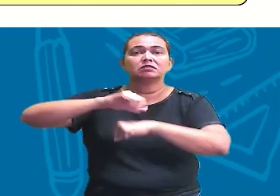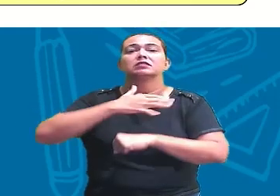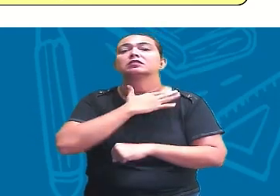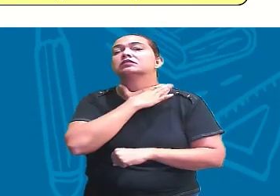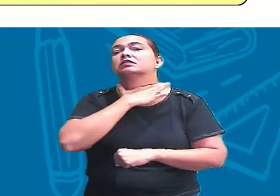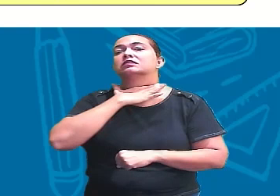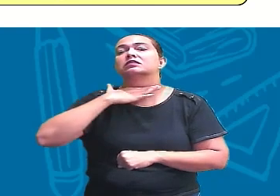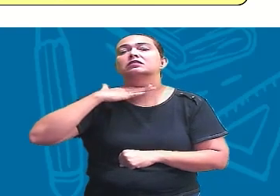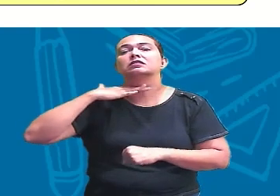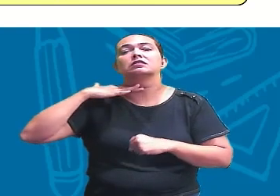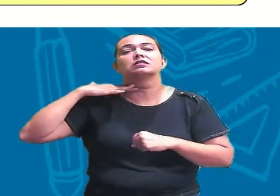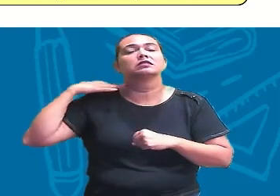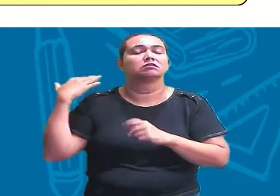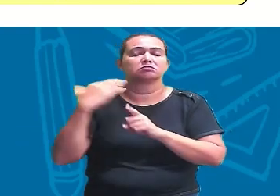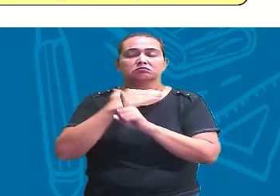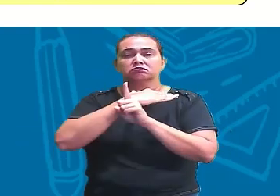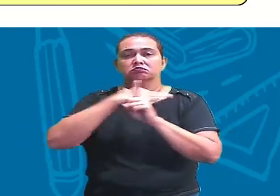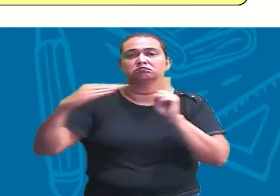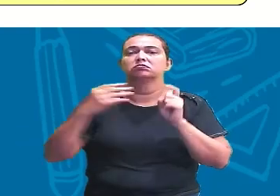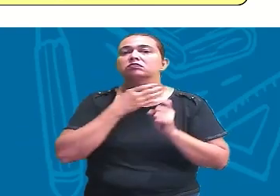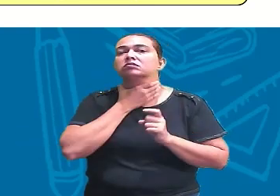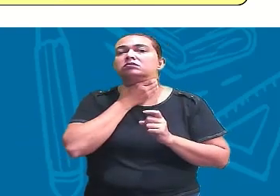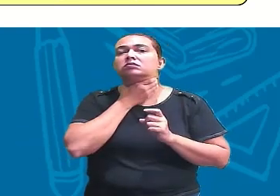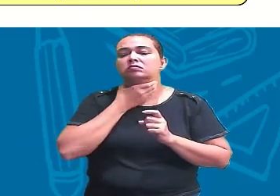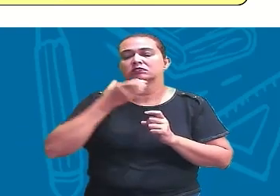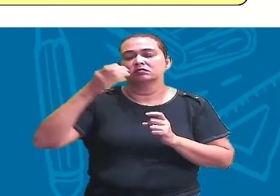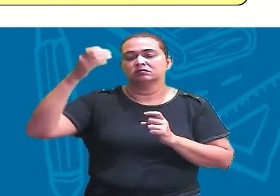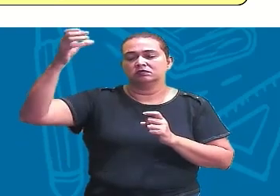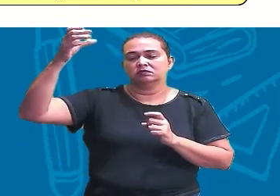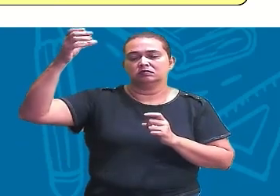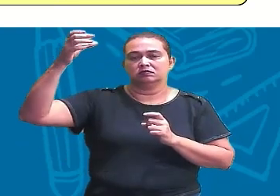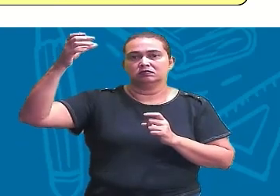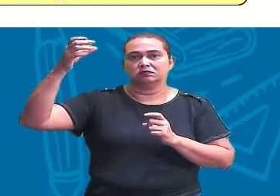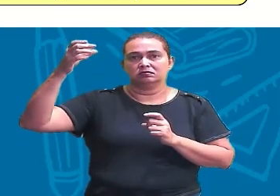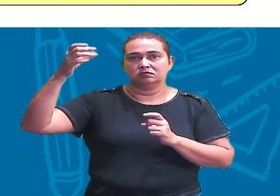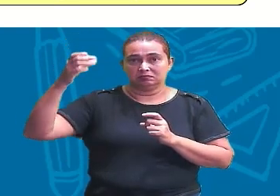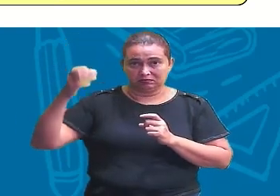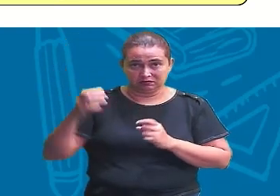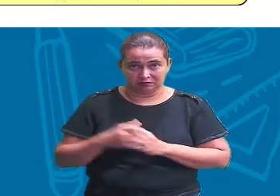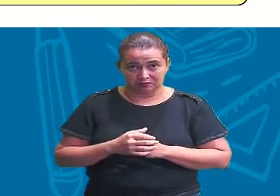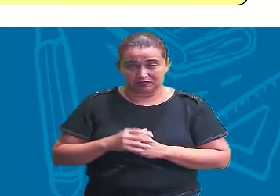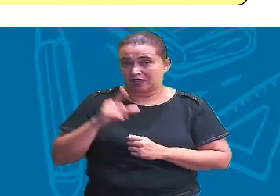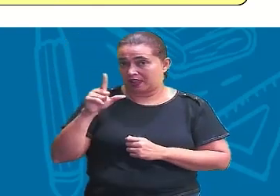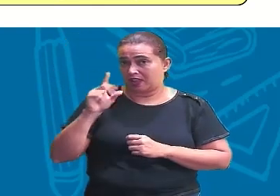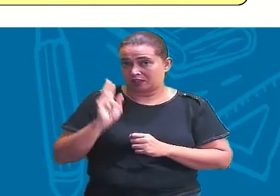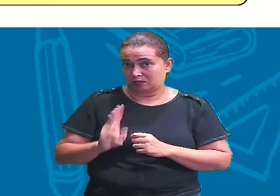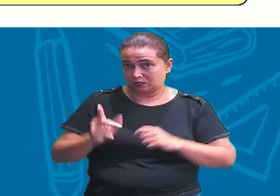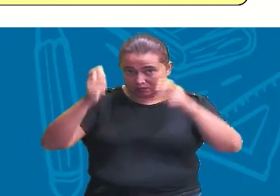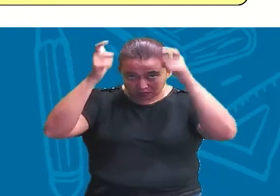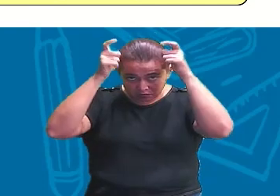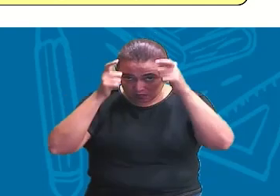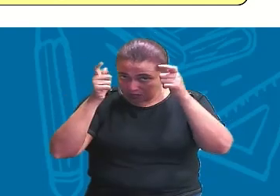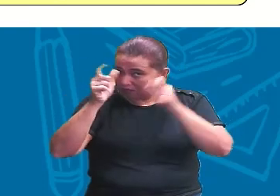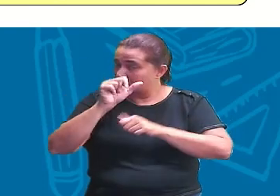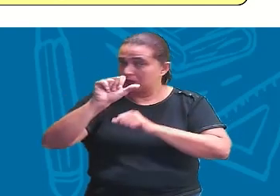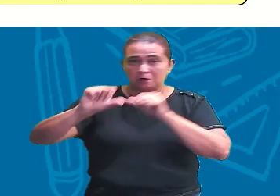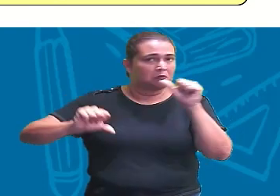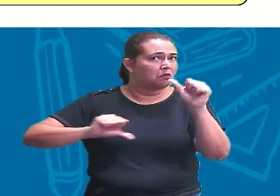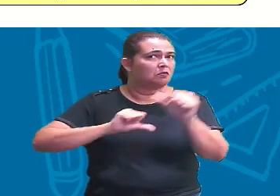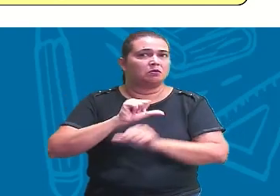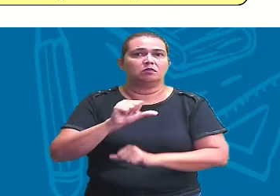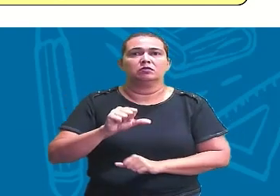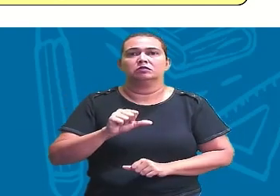a França não era mais uma monarquia, ela virou uma república, tá? Quem vai começar a comandar essa